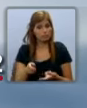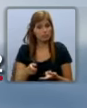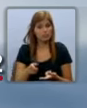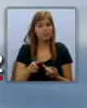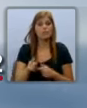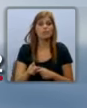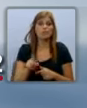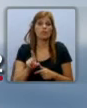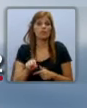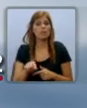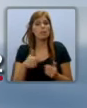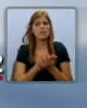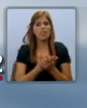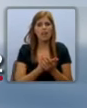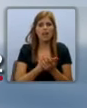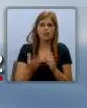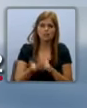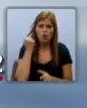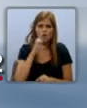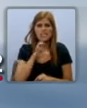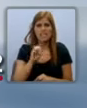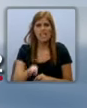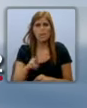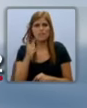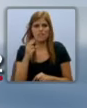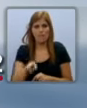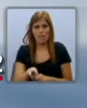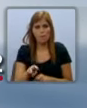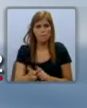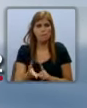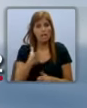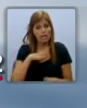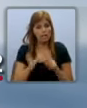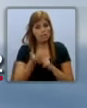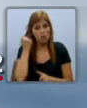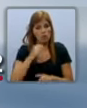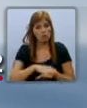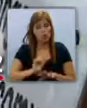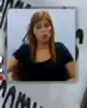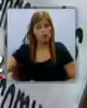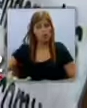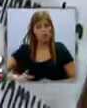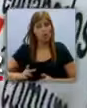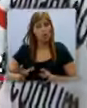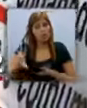Nem conduziria aos resultados que a CMVM pretenderia alcançar quanto à recuperação do capital investido.